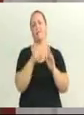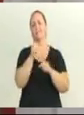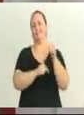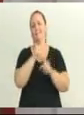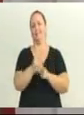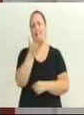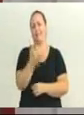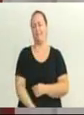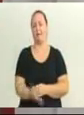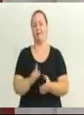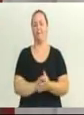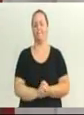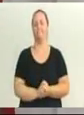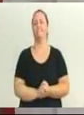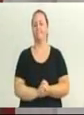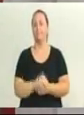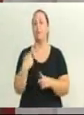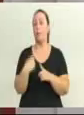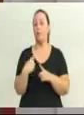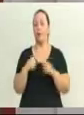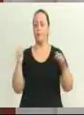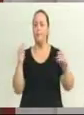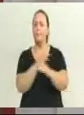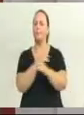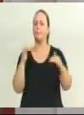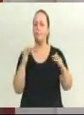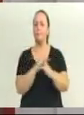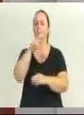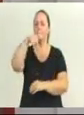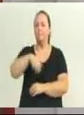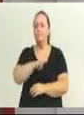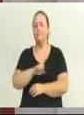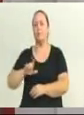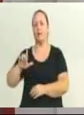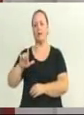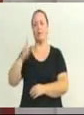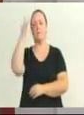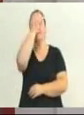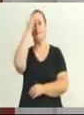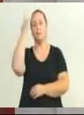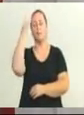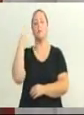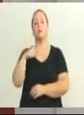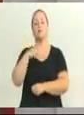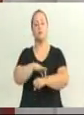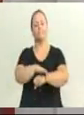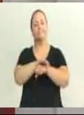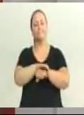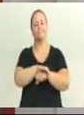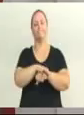de fazer com que, no trânsito da nossa cidade, as pessoas andam com segurança.